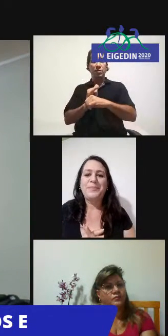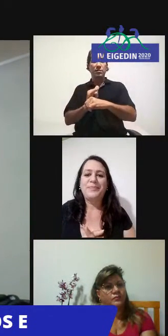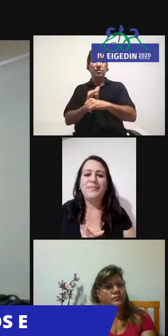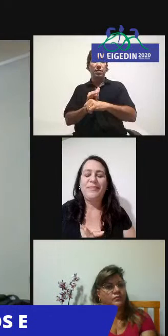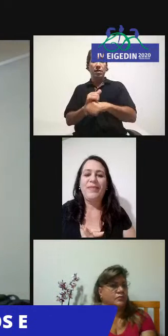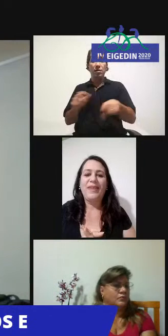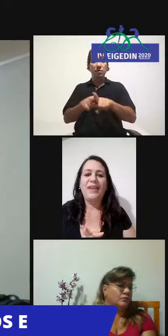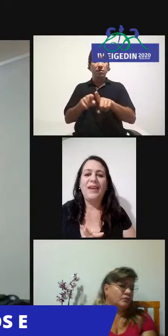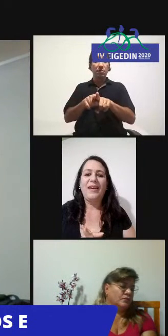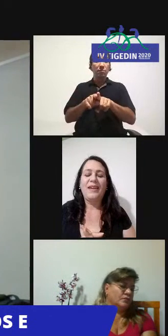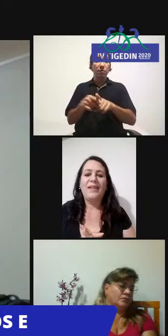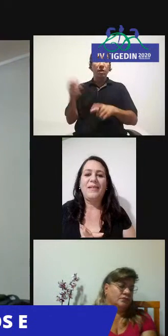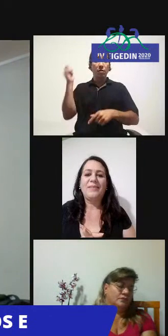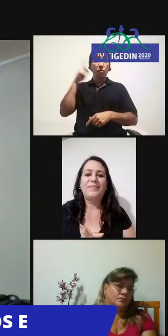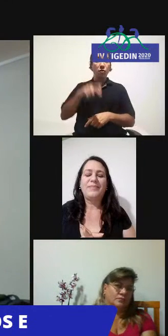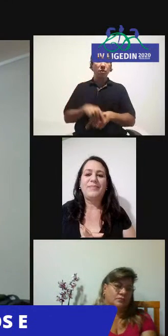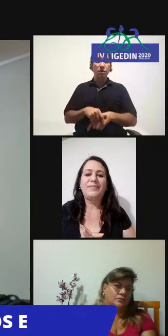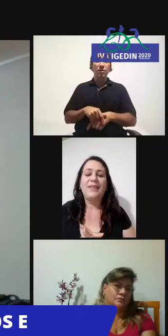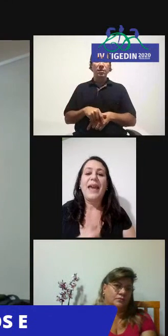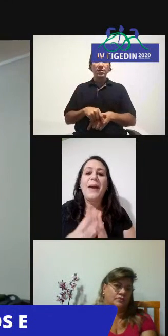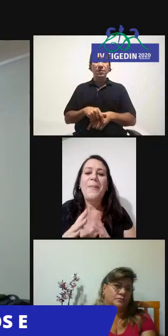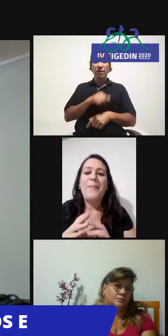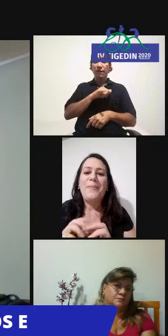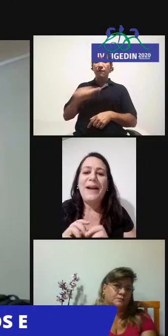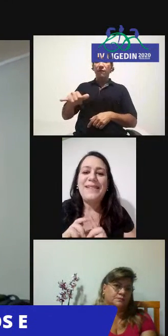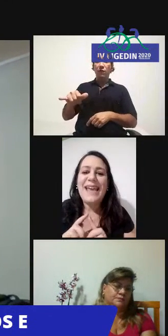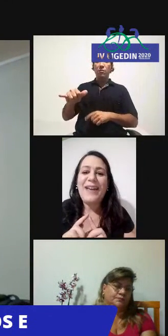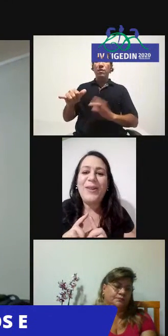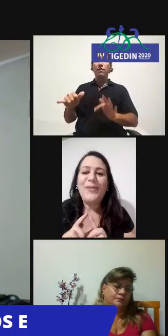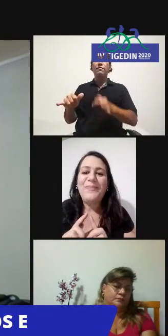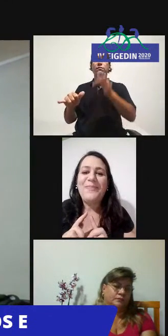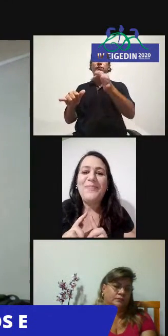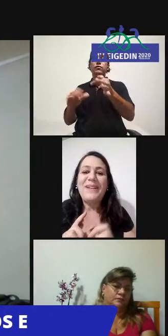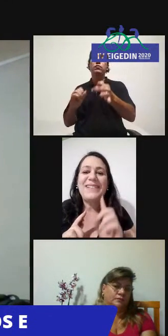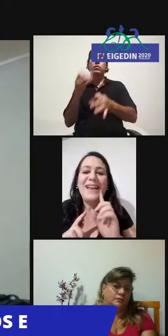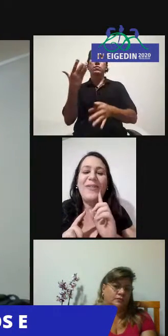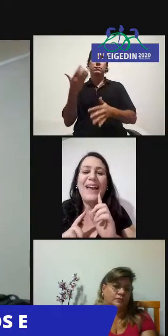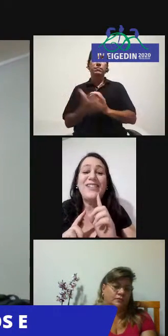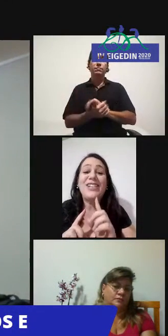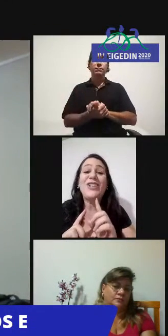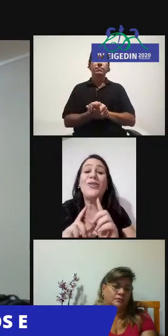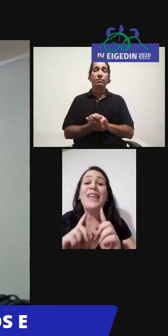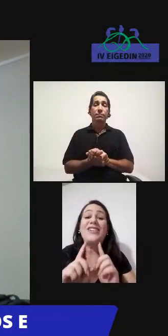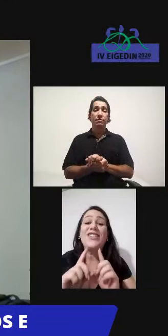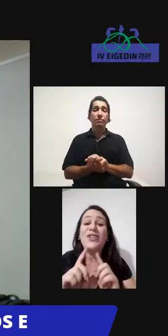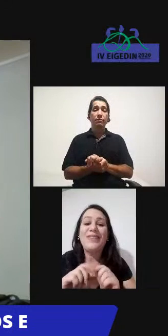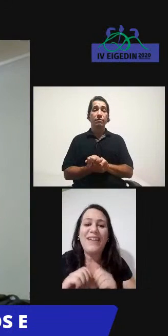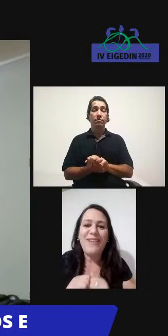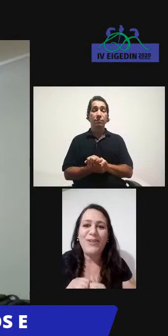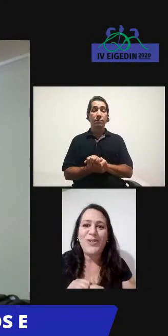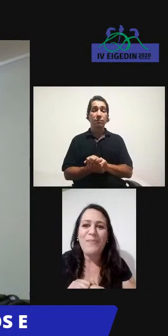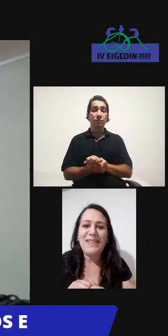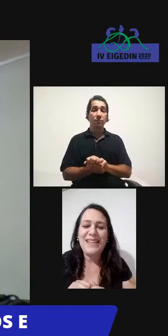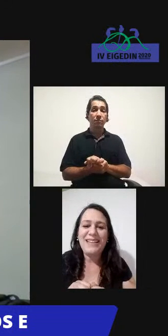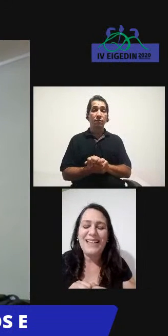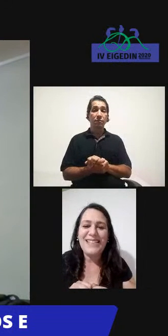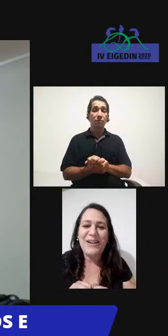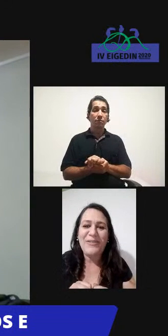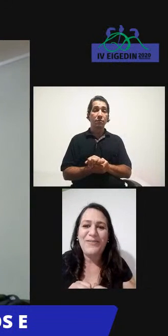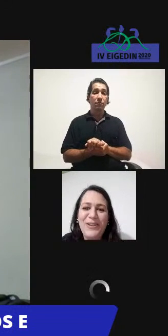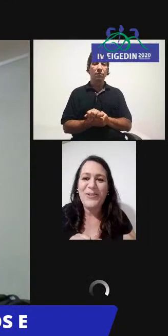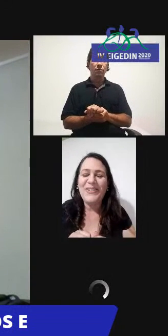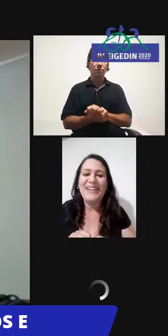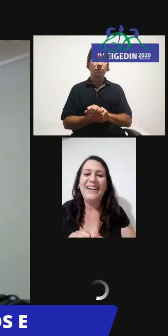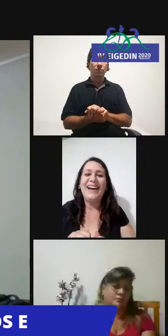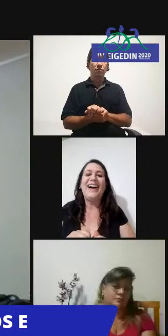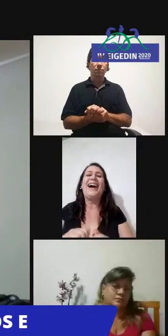aqui, olha, aviários, por exemplo, automatizados, ok? Então, Marcelo, a gente não está vendo sua